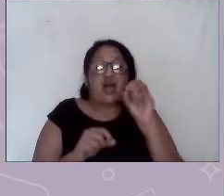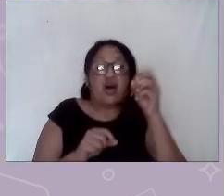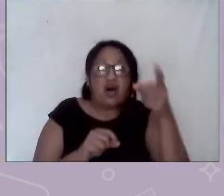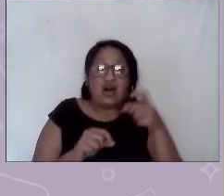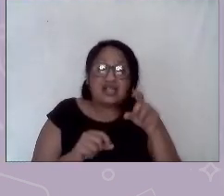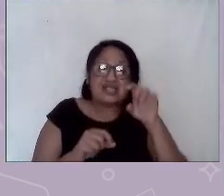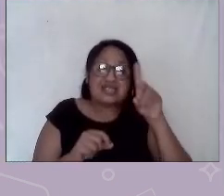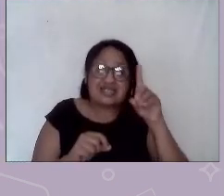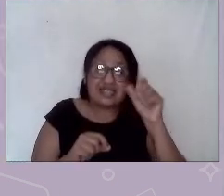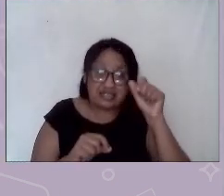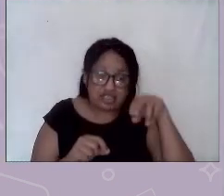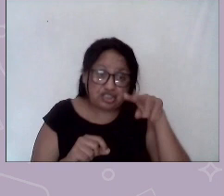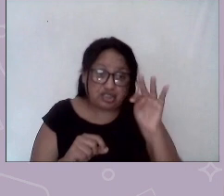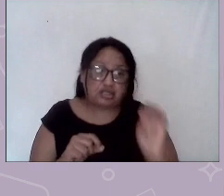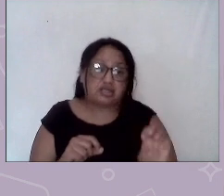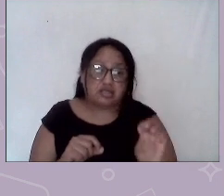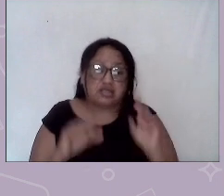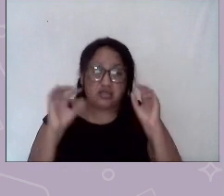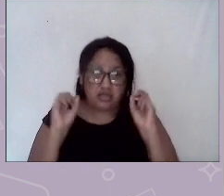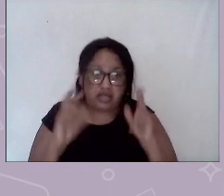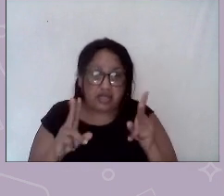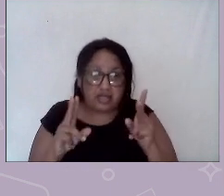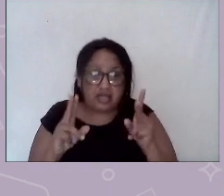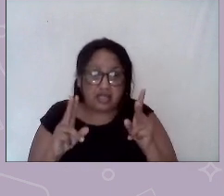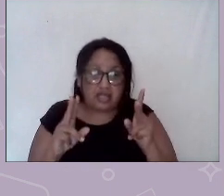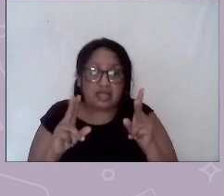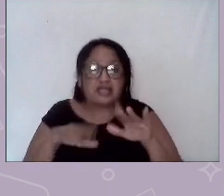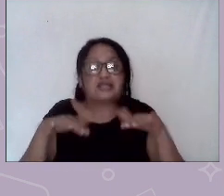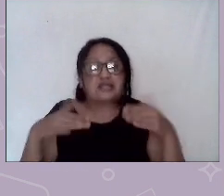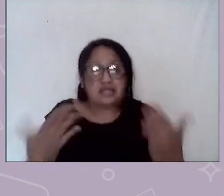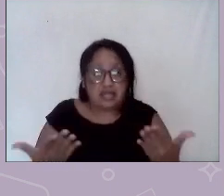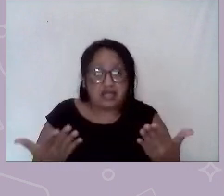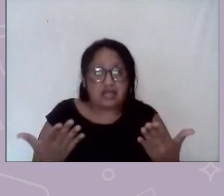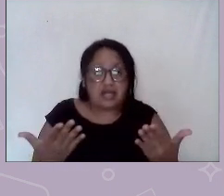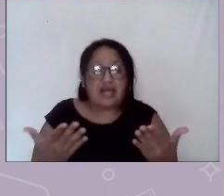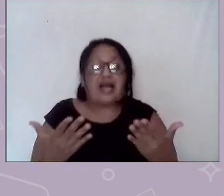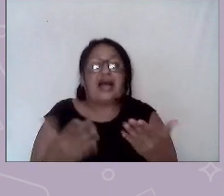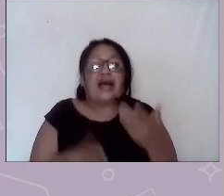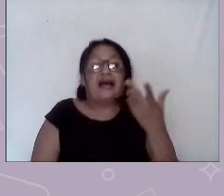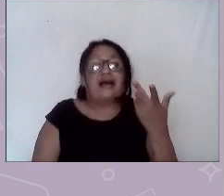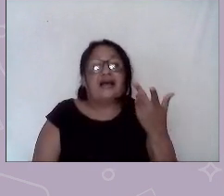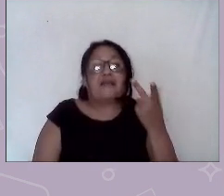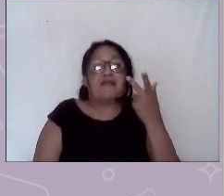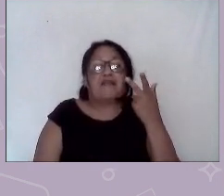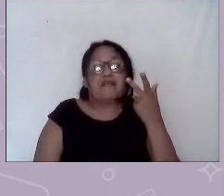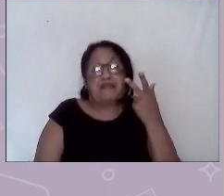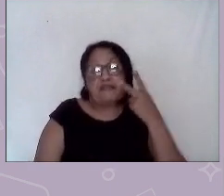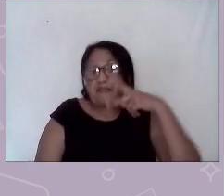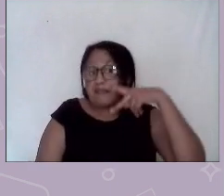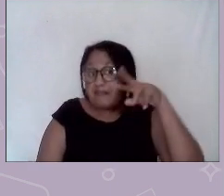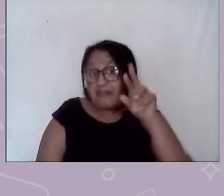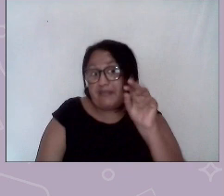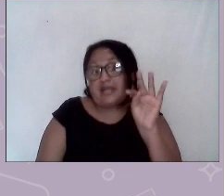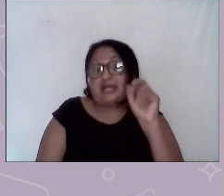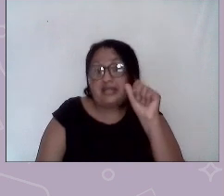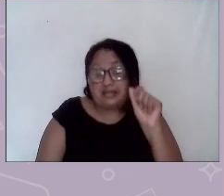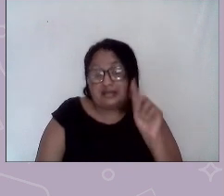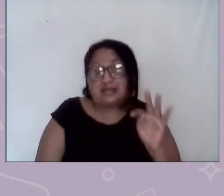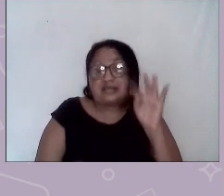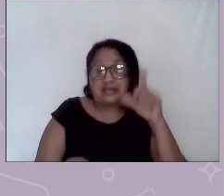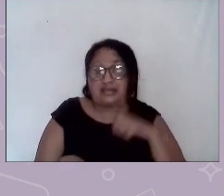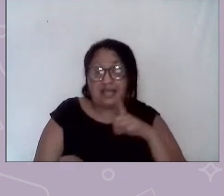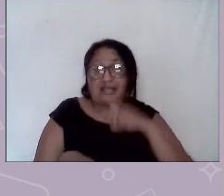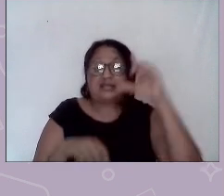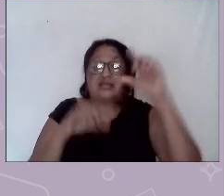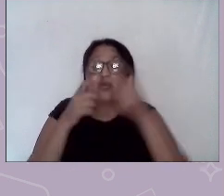potencial oxidante certo então a prata ele tem o maior potencial de redução